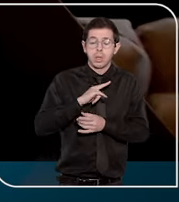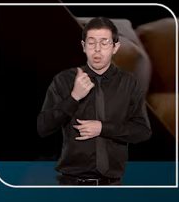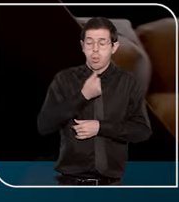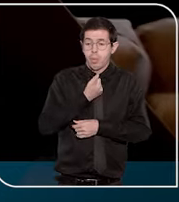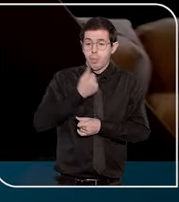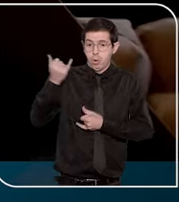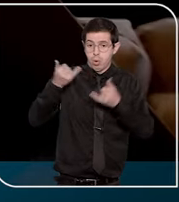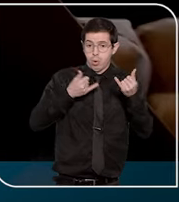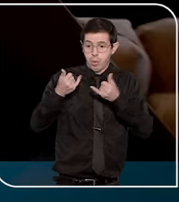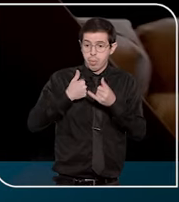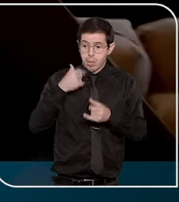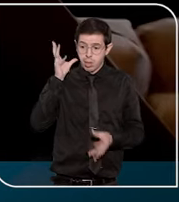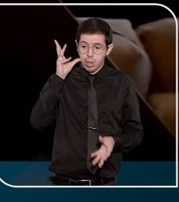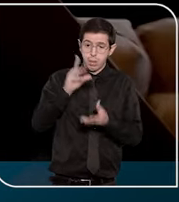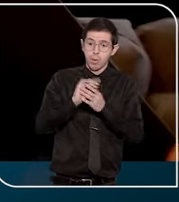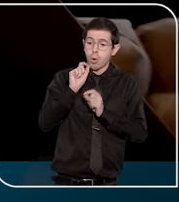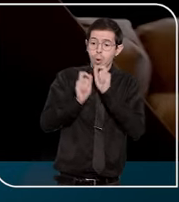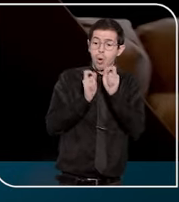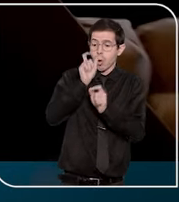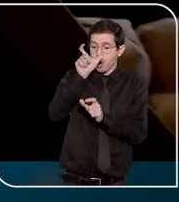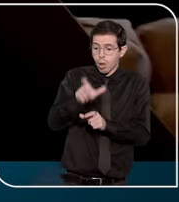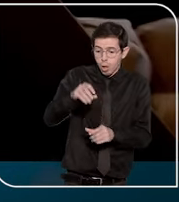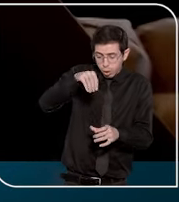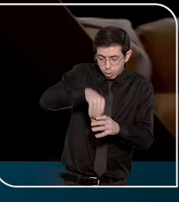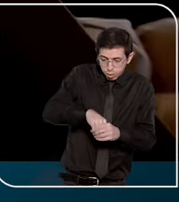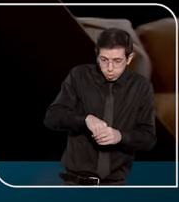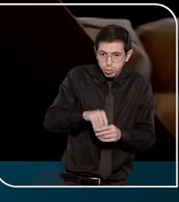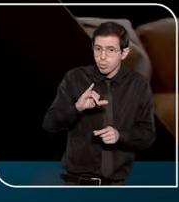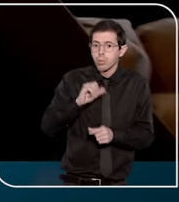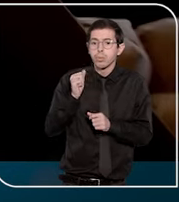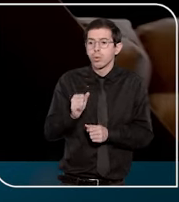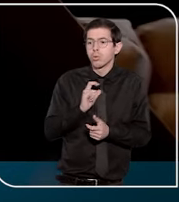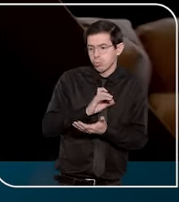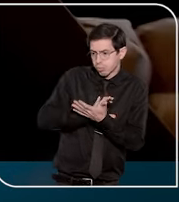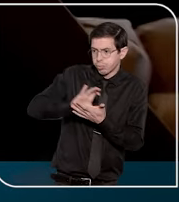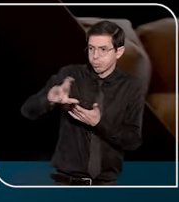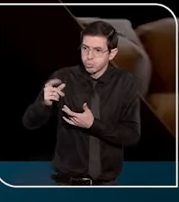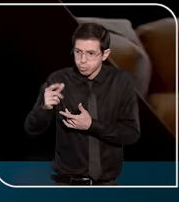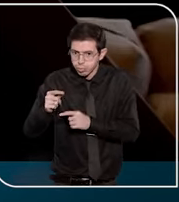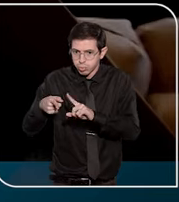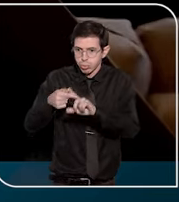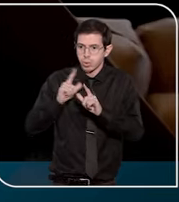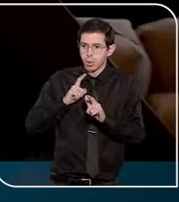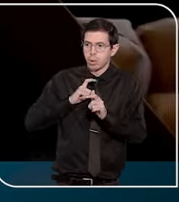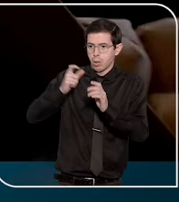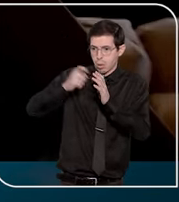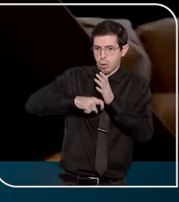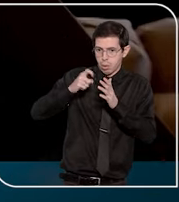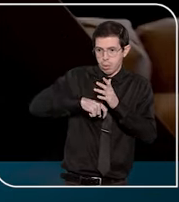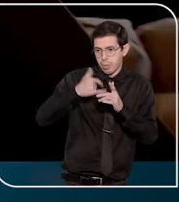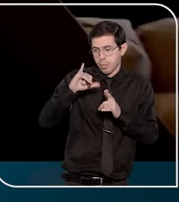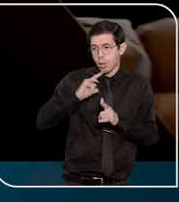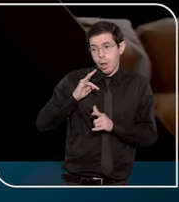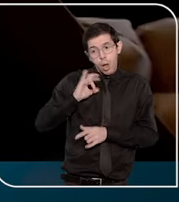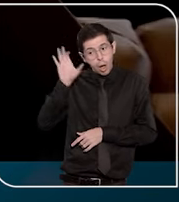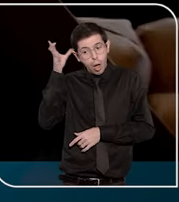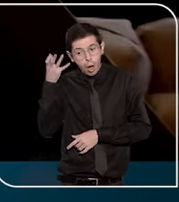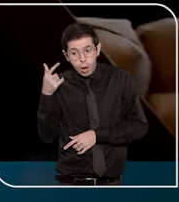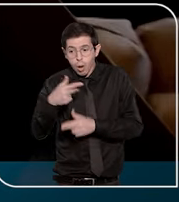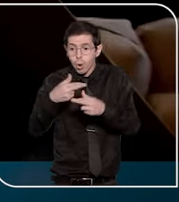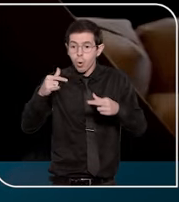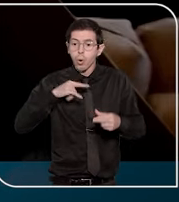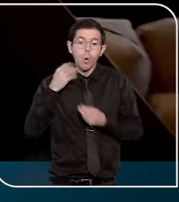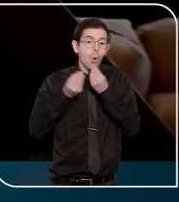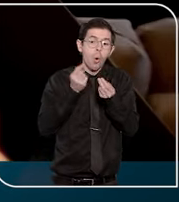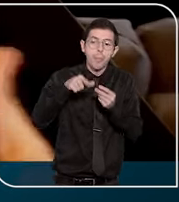quem somos como judiciário. A gente não pode gastar o dinheiro da população arrecadado por impostos para julgar coisas sem saber o que estamos julgando, como